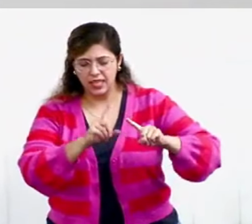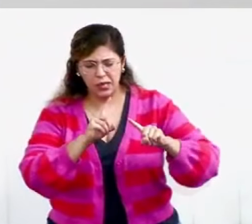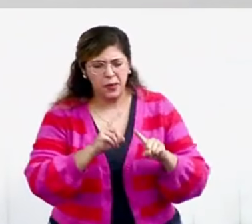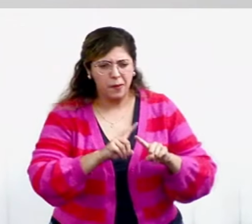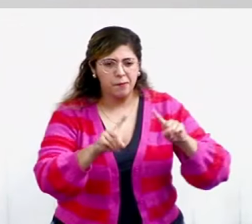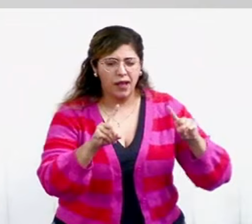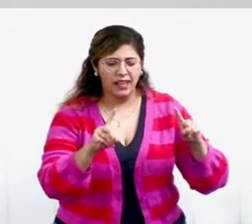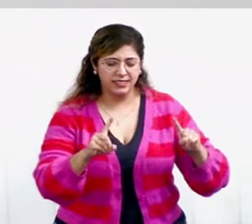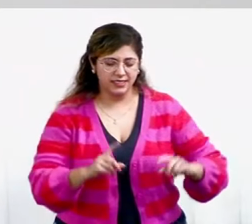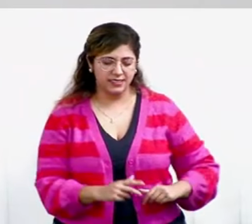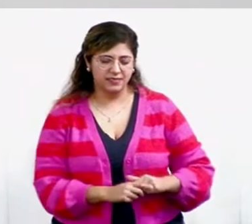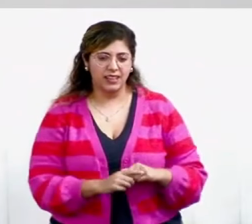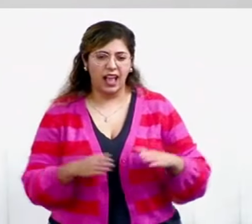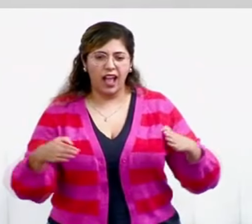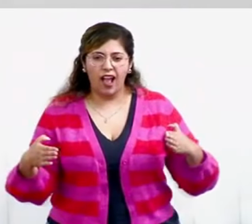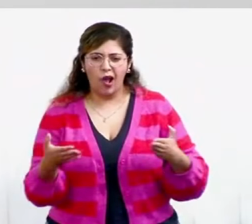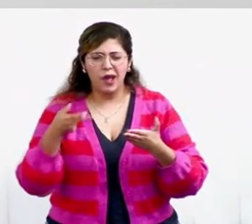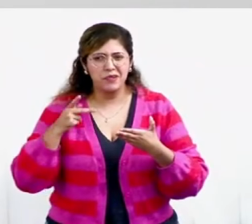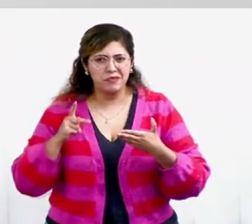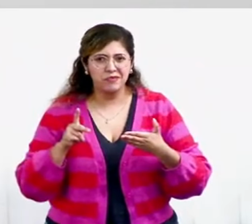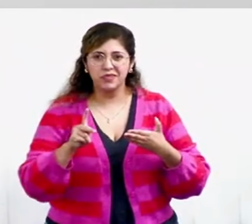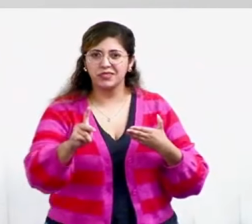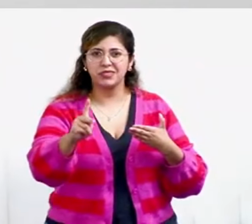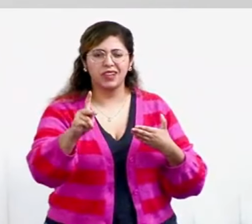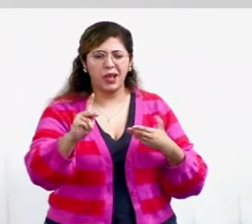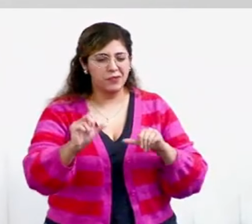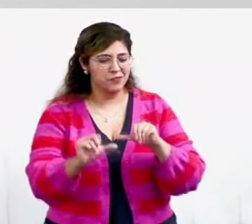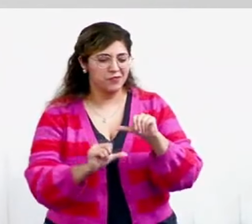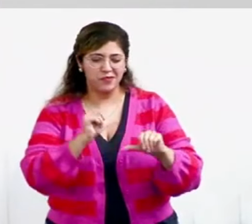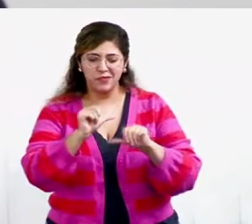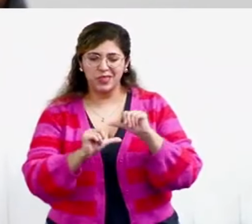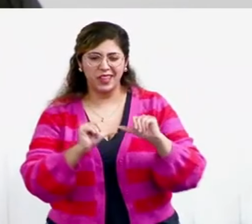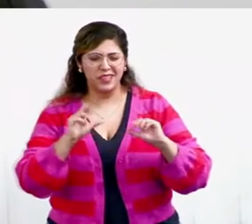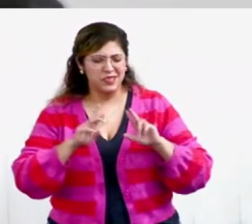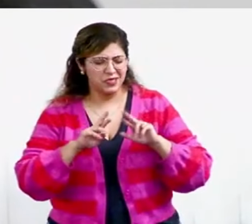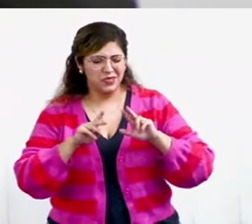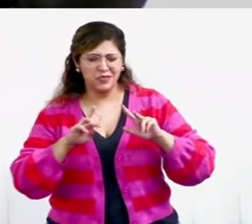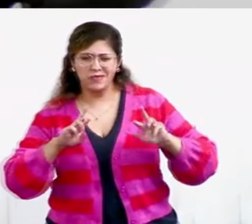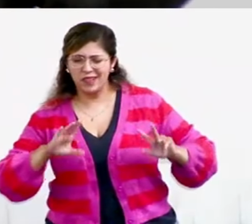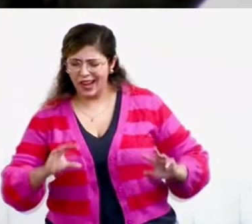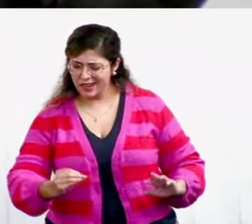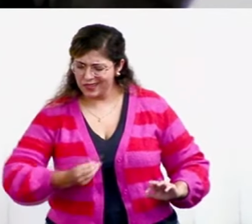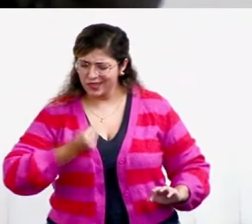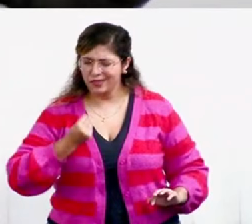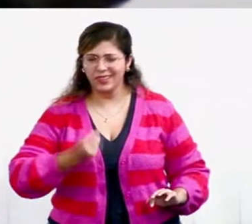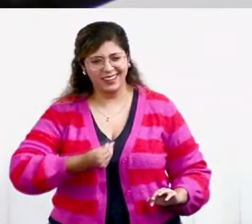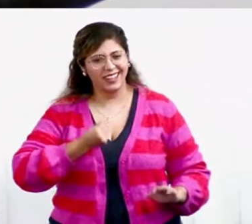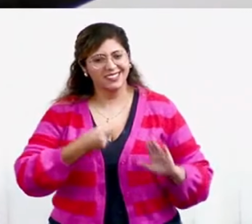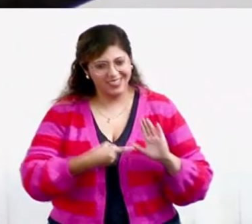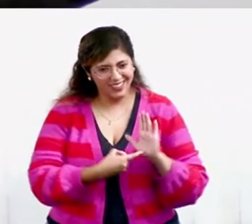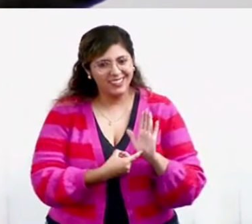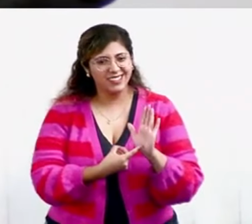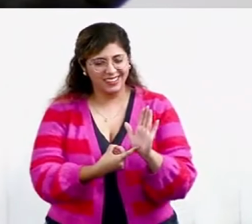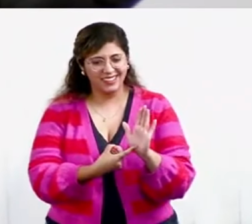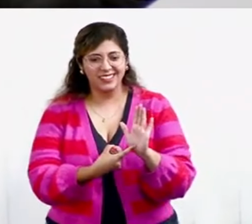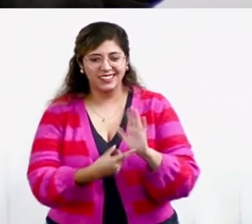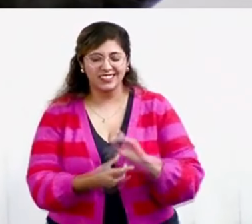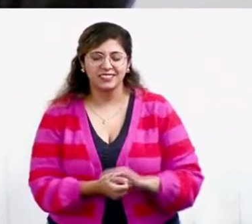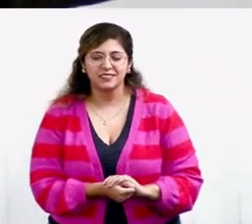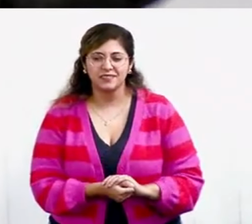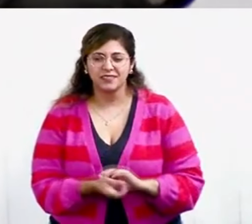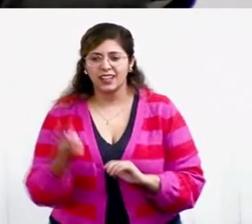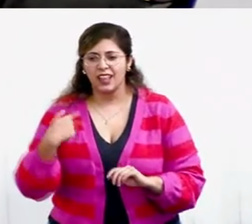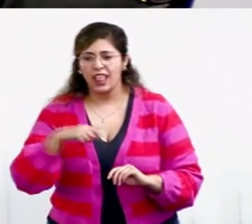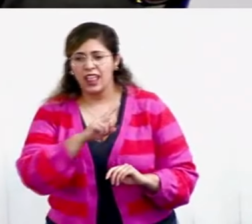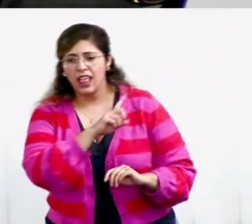vossos delitos e pecados. Depois destaca que aqueles que eram considerados imundos para os judeus, eles